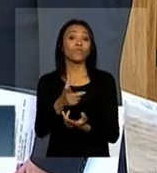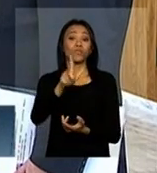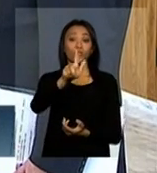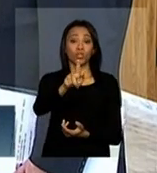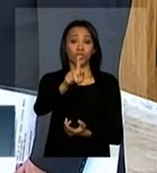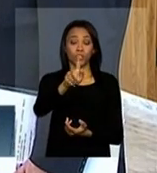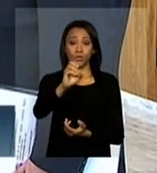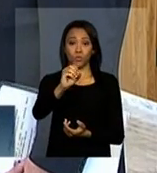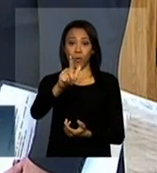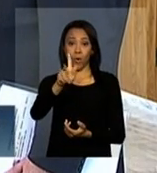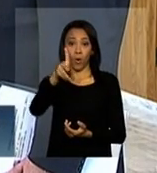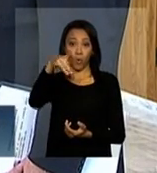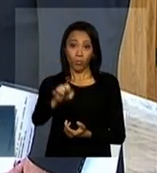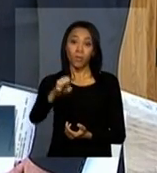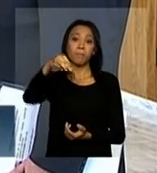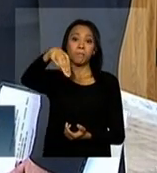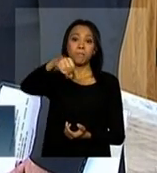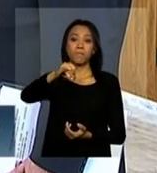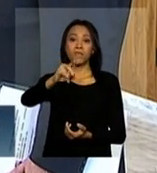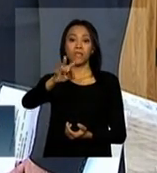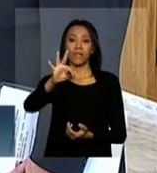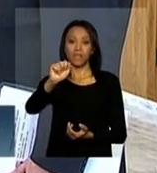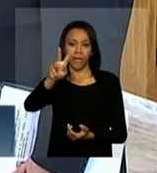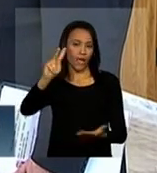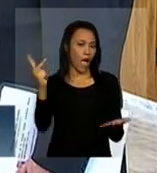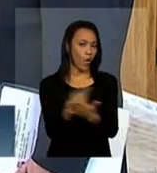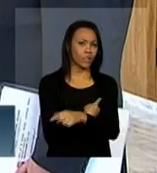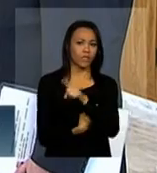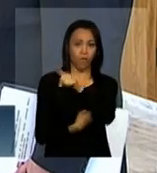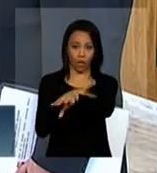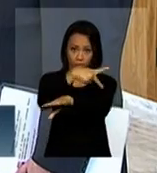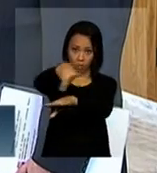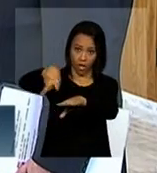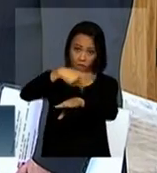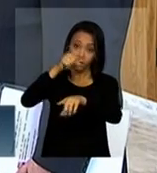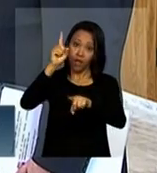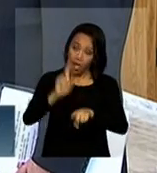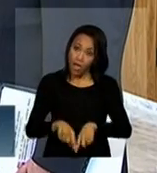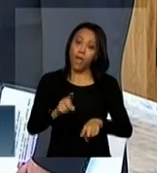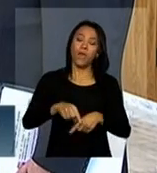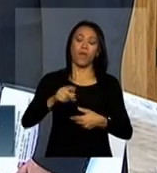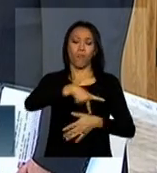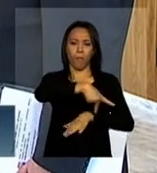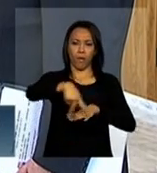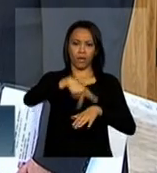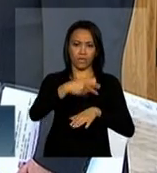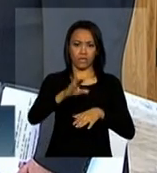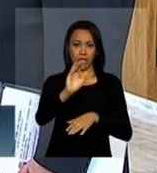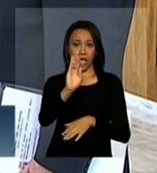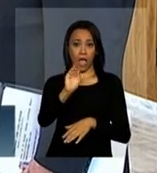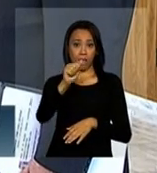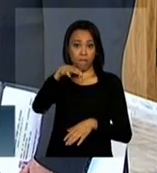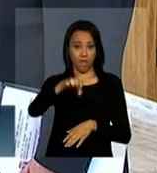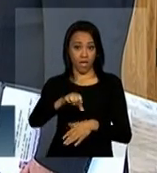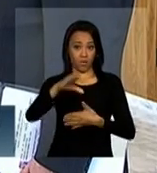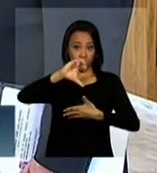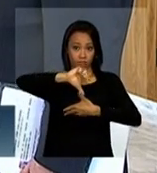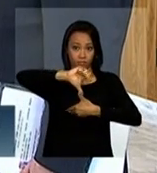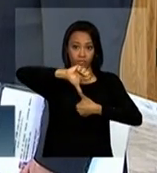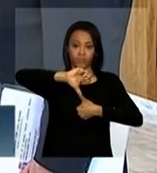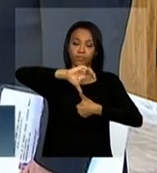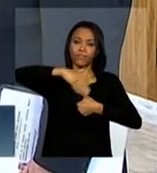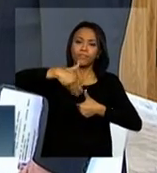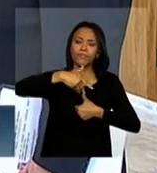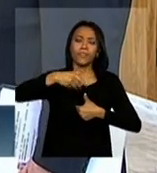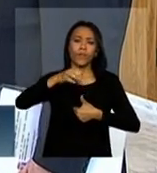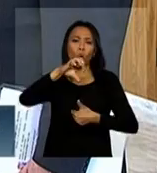em Honduras. Lembrando que Honduras é um país da América Central com uma população de aproximadamente 8